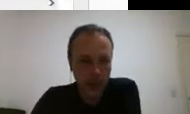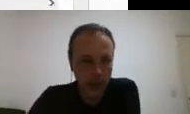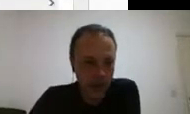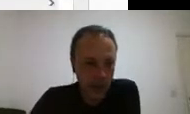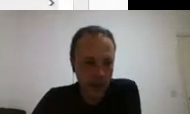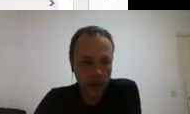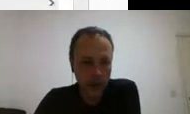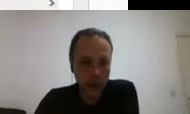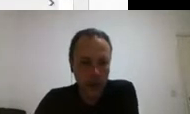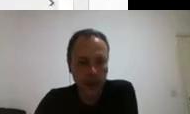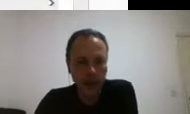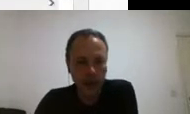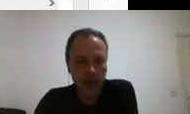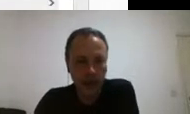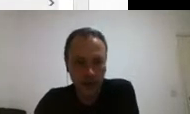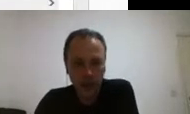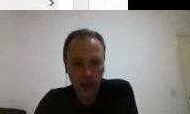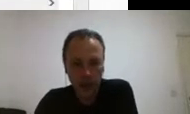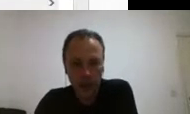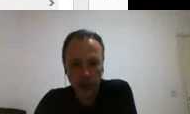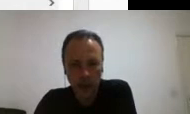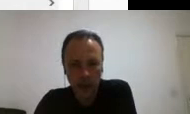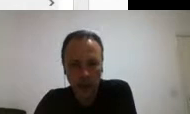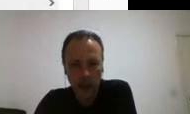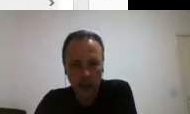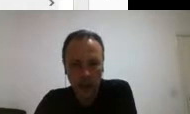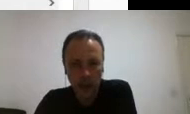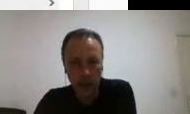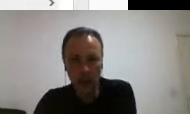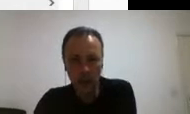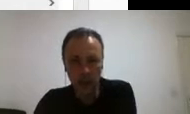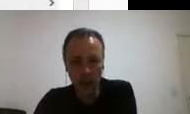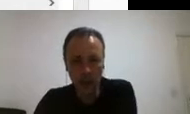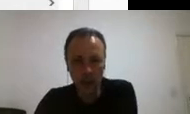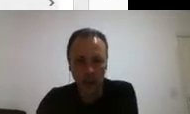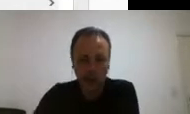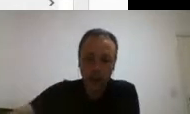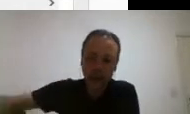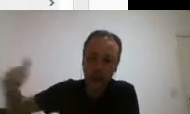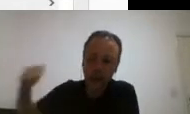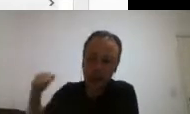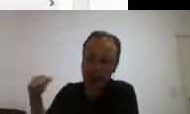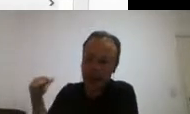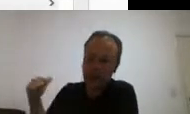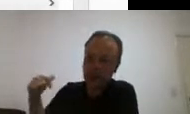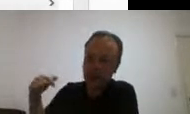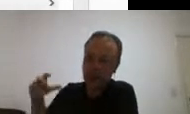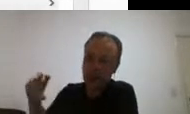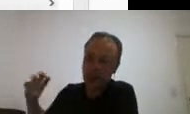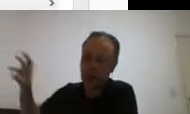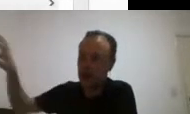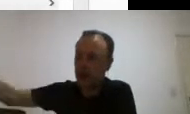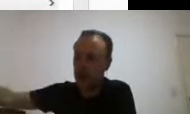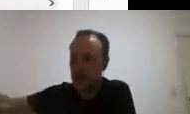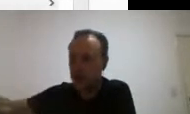voltadas para o início do projeto. Já em banco de dados, a gente tem o projeto conceitual, que é aquele que a gente já começa a